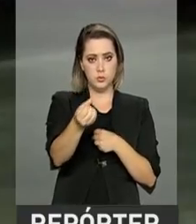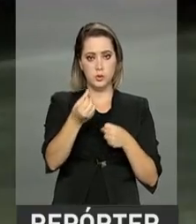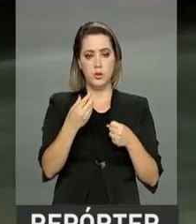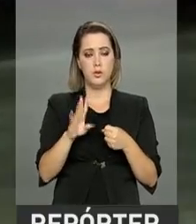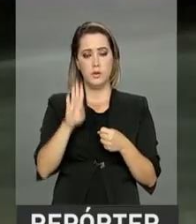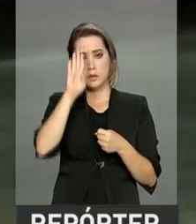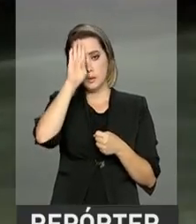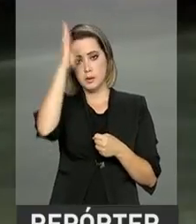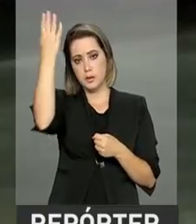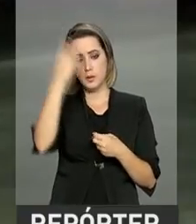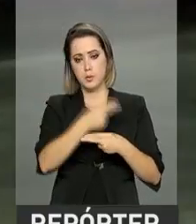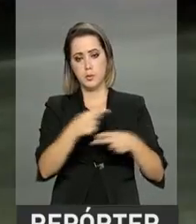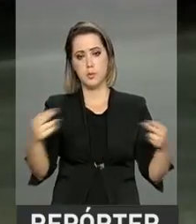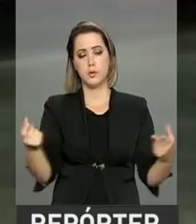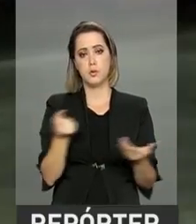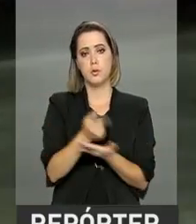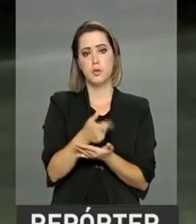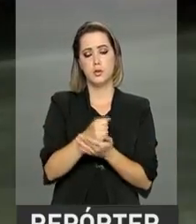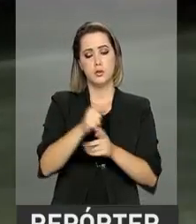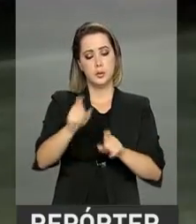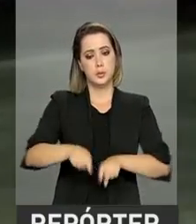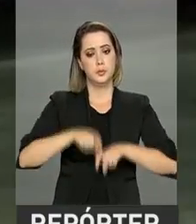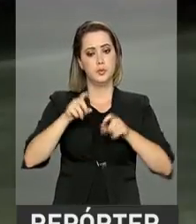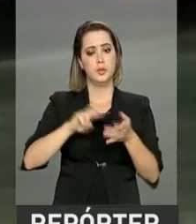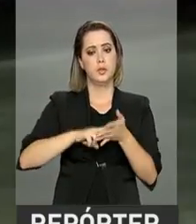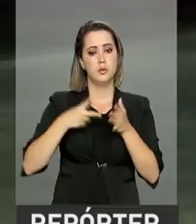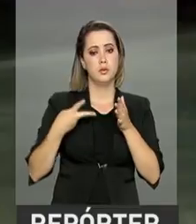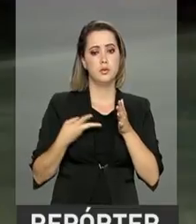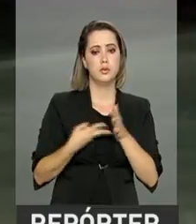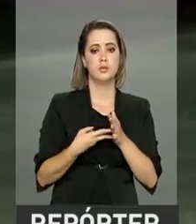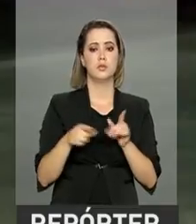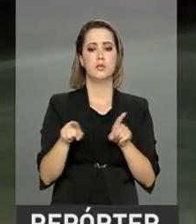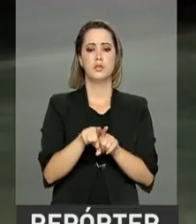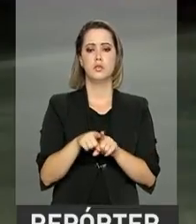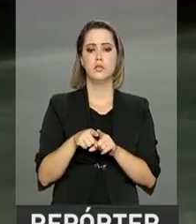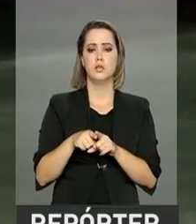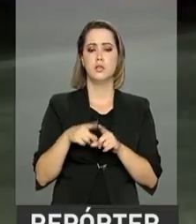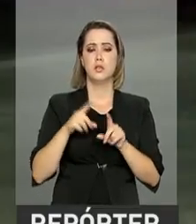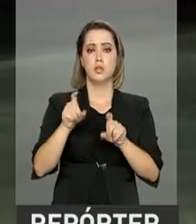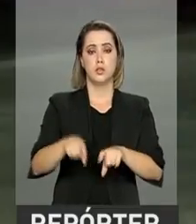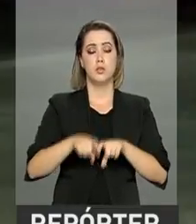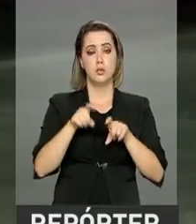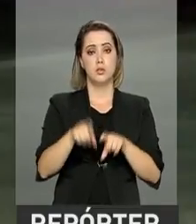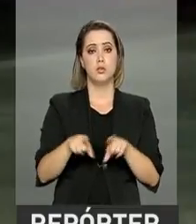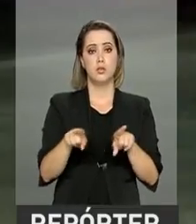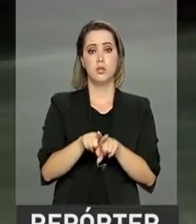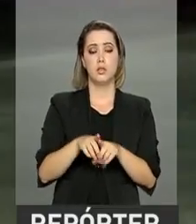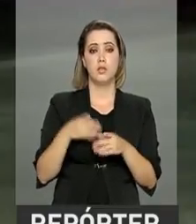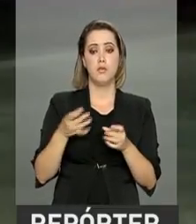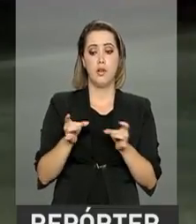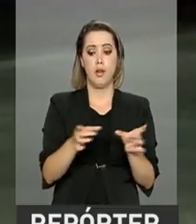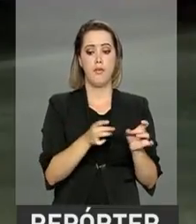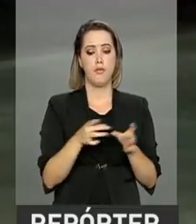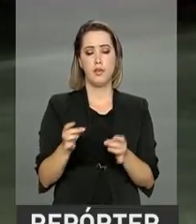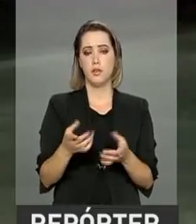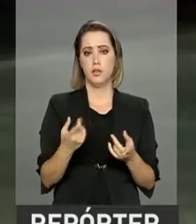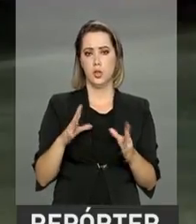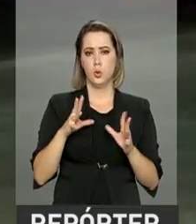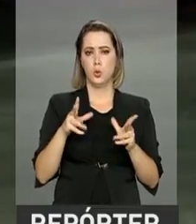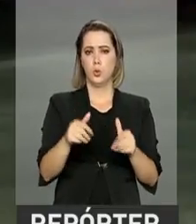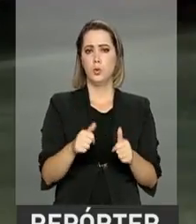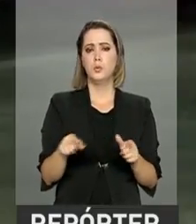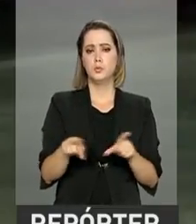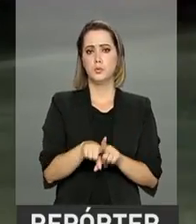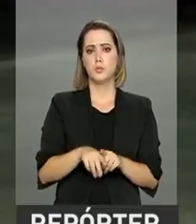agrícolas do país e corresponde ao faturamento bruto dentro do estabelecimento Rural o ministério da